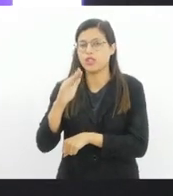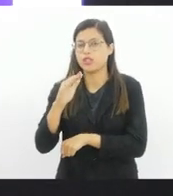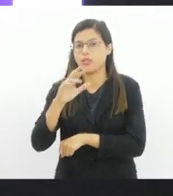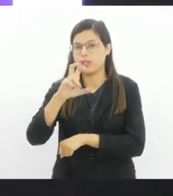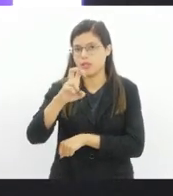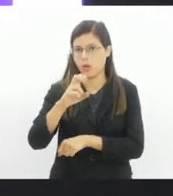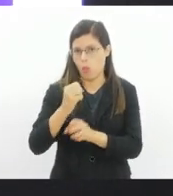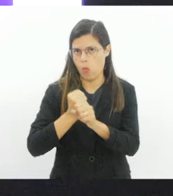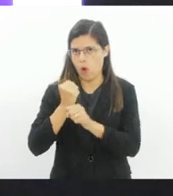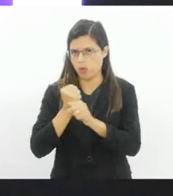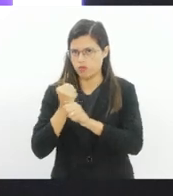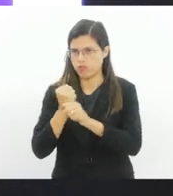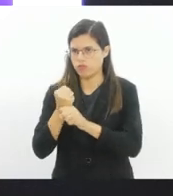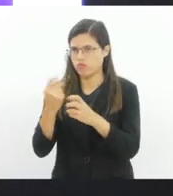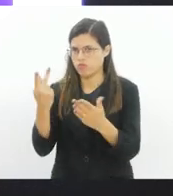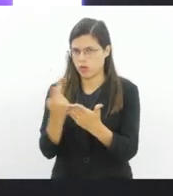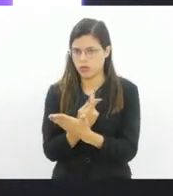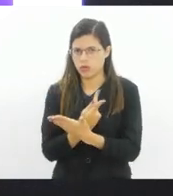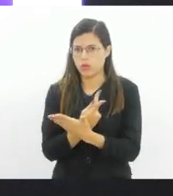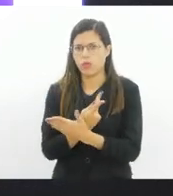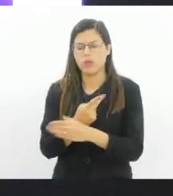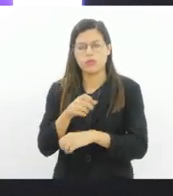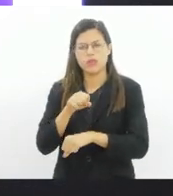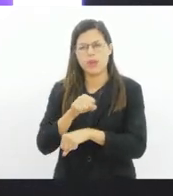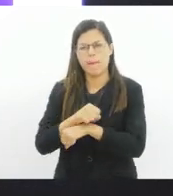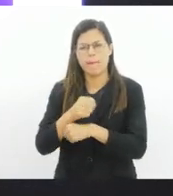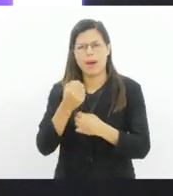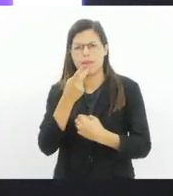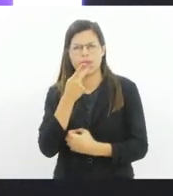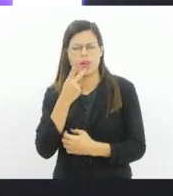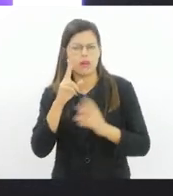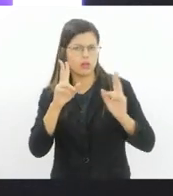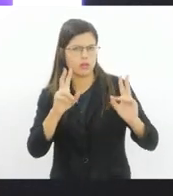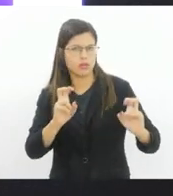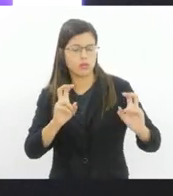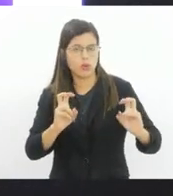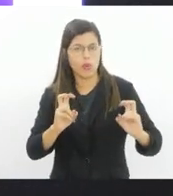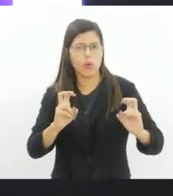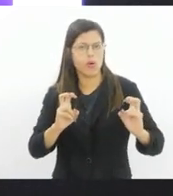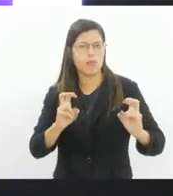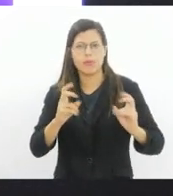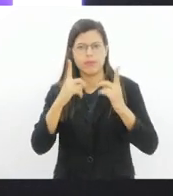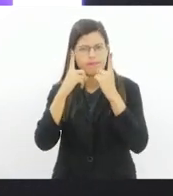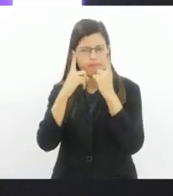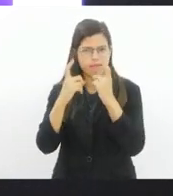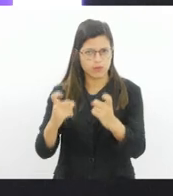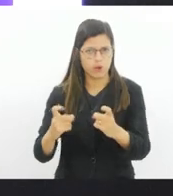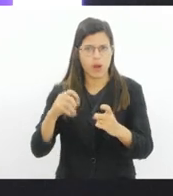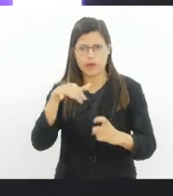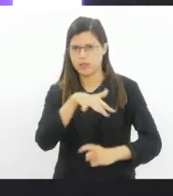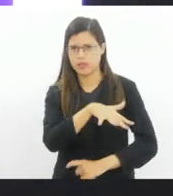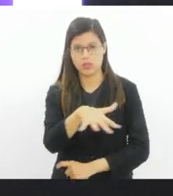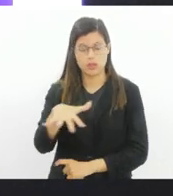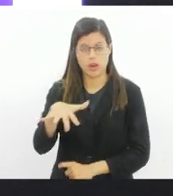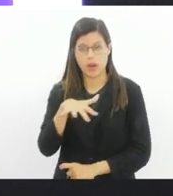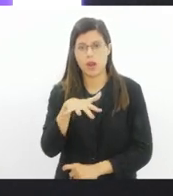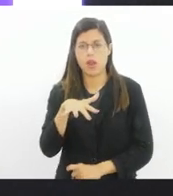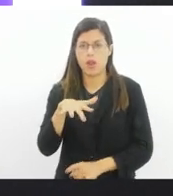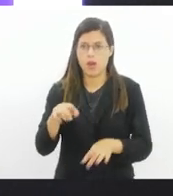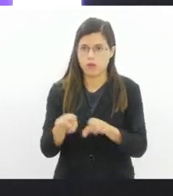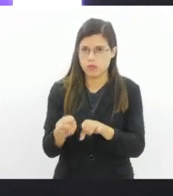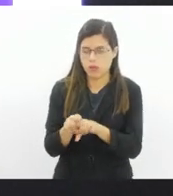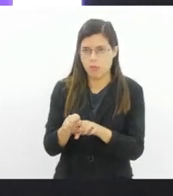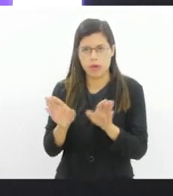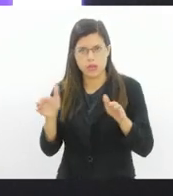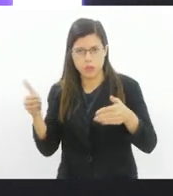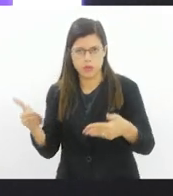Quando a gente para falar sobre essa situação, sobre falar sobre a violência de forma geral e, mais especificamente,